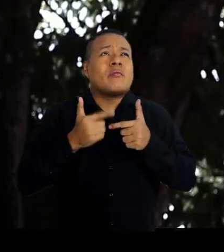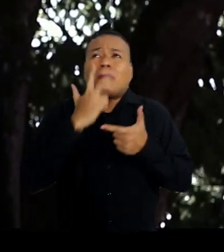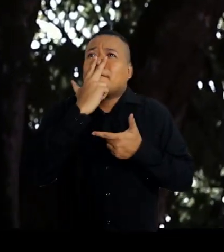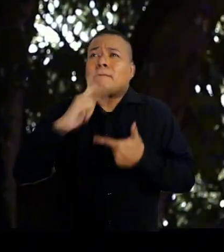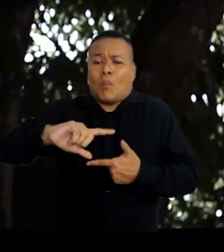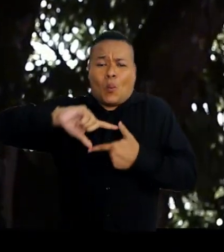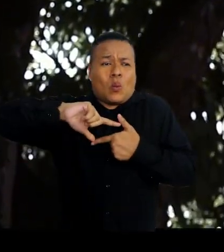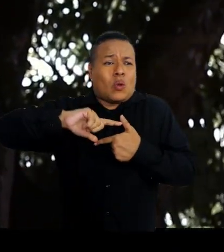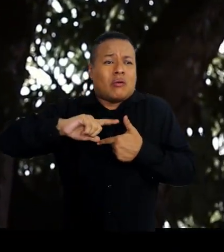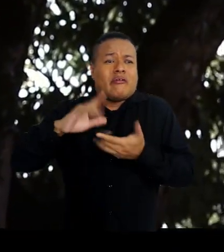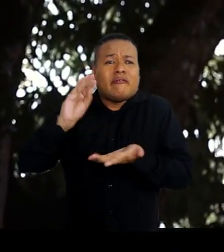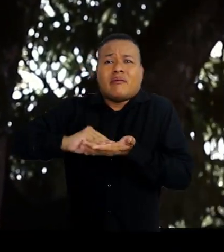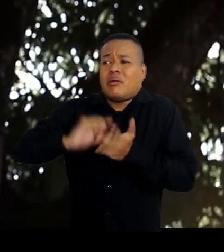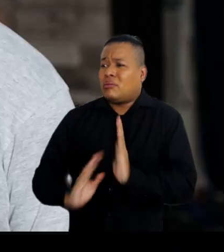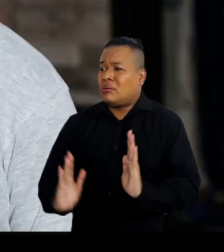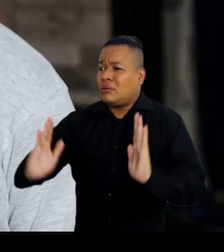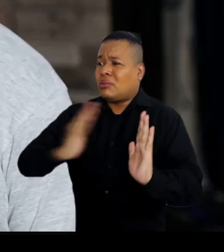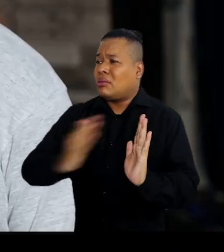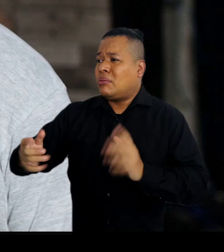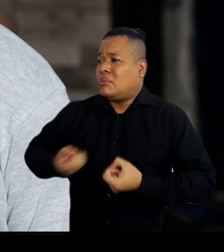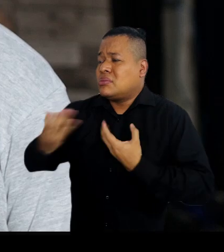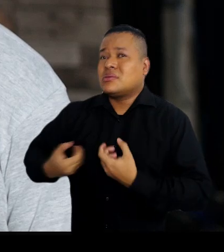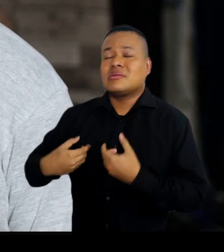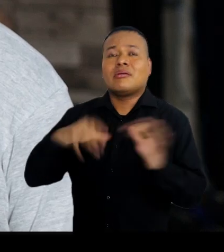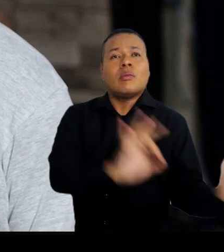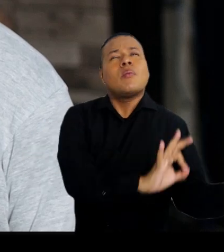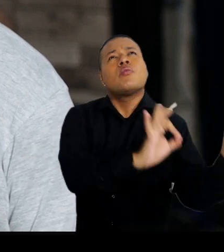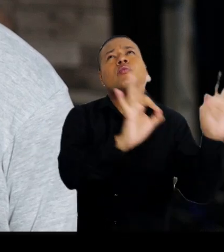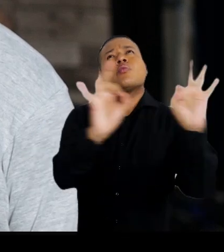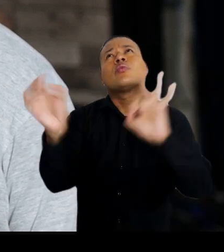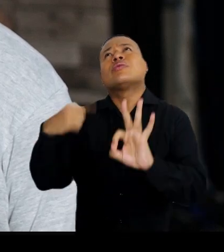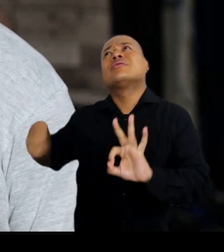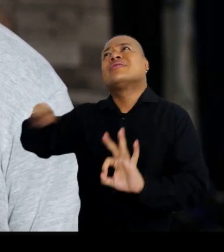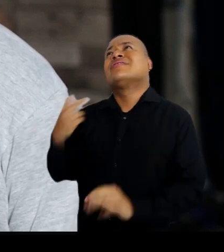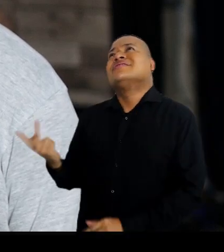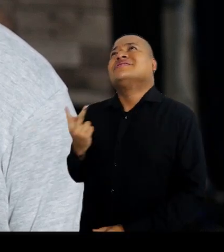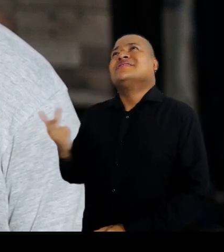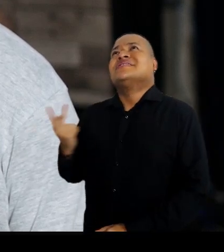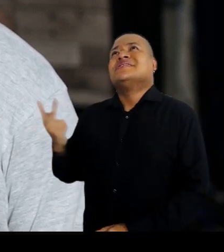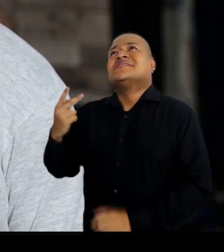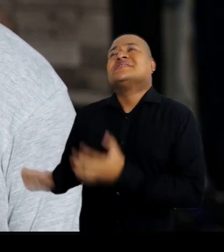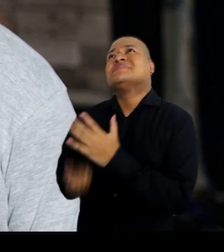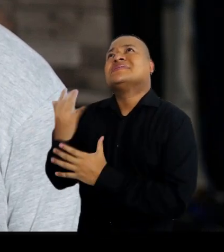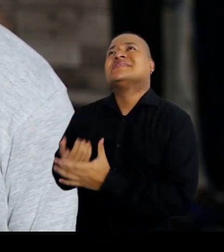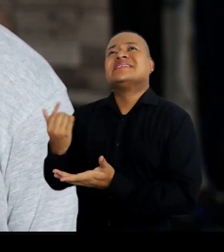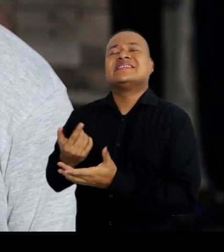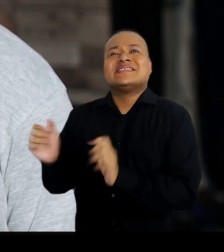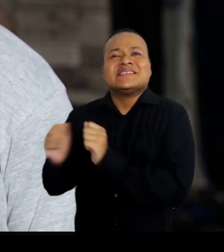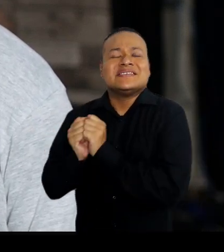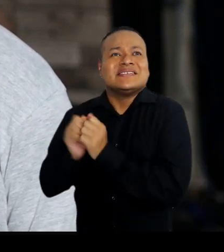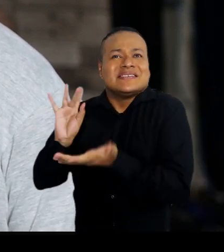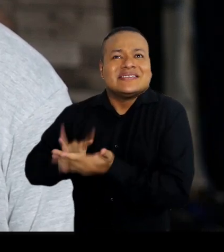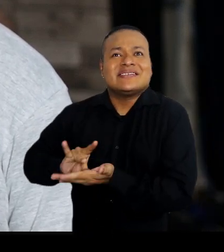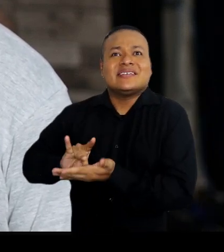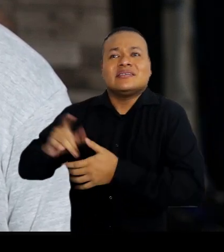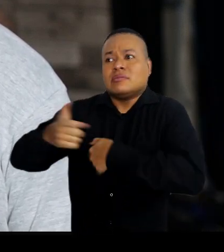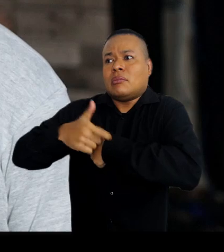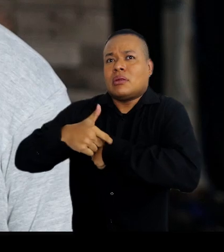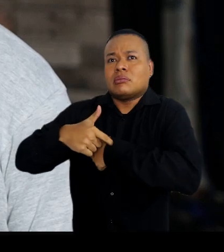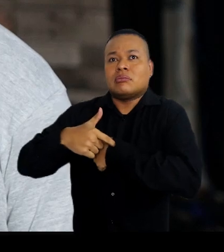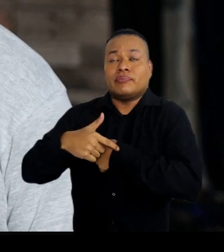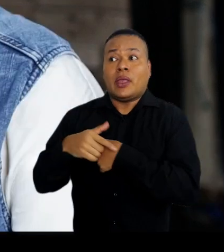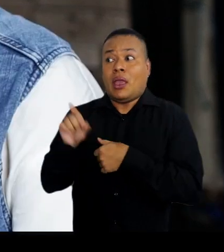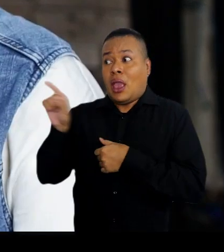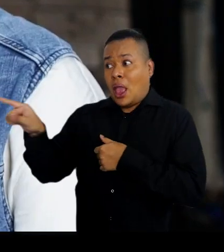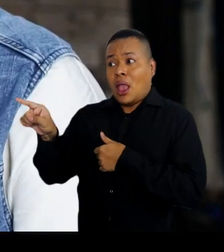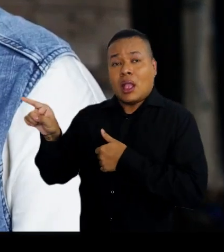uma lacuna na poesia. Passa-se um filme de tudo que a gente foi, né, juntos, do que nós produzimos juntos. Isso tudo veio no